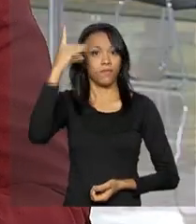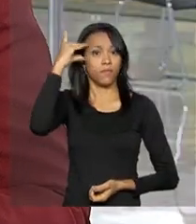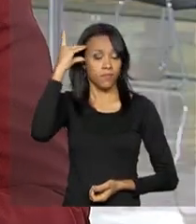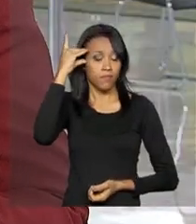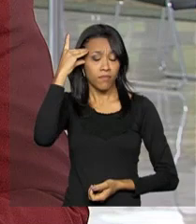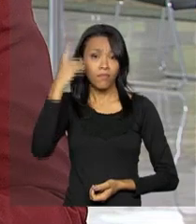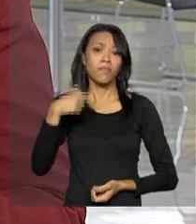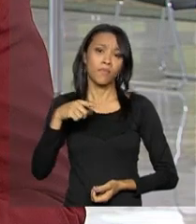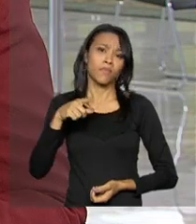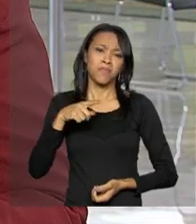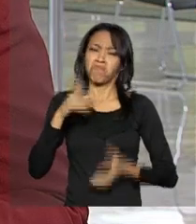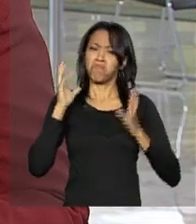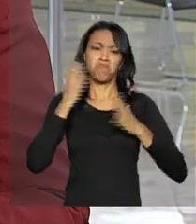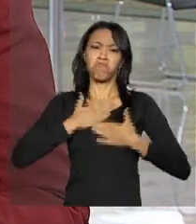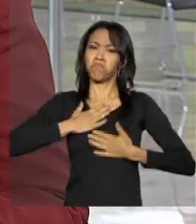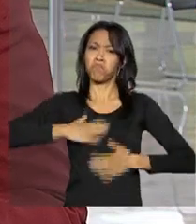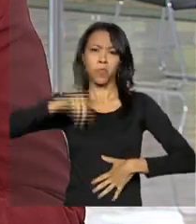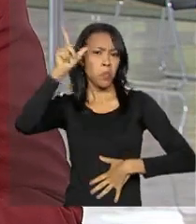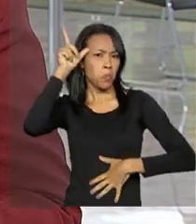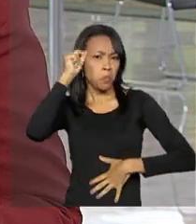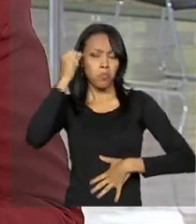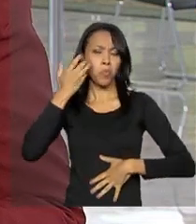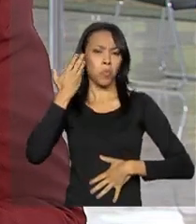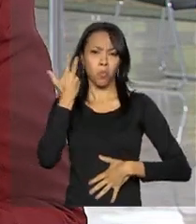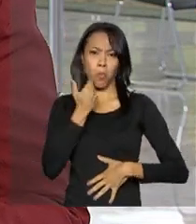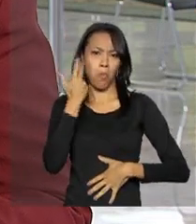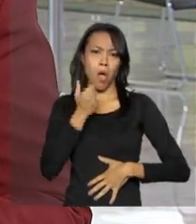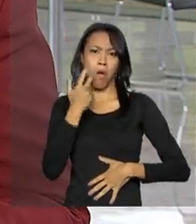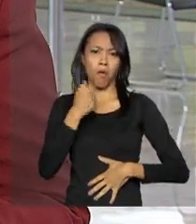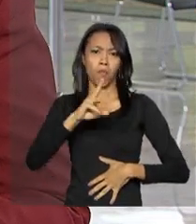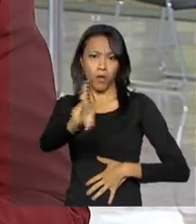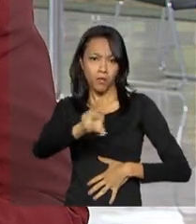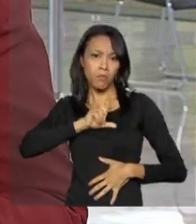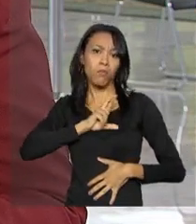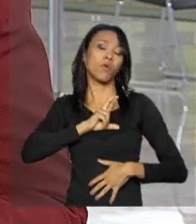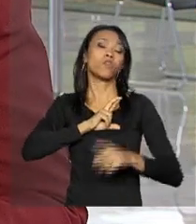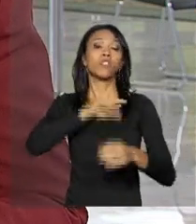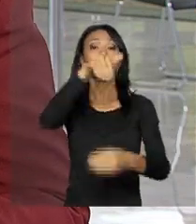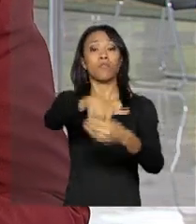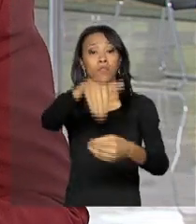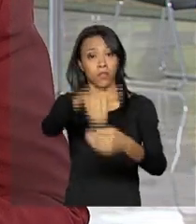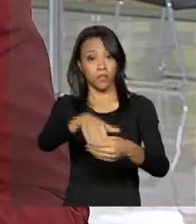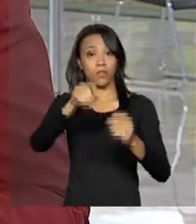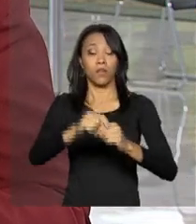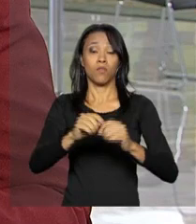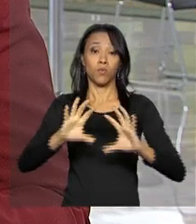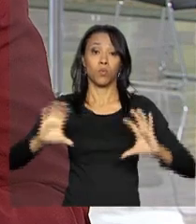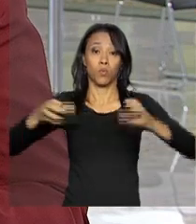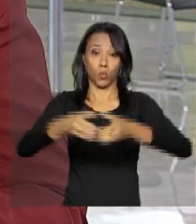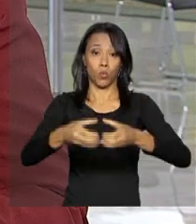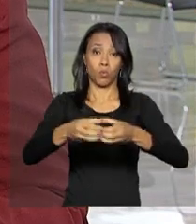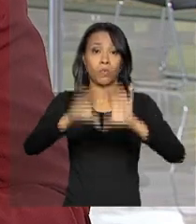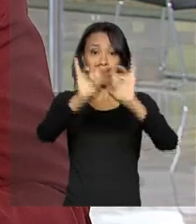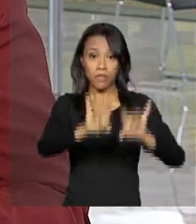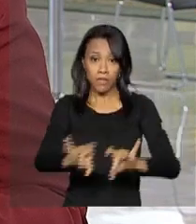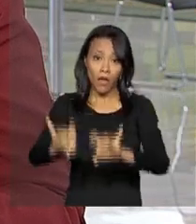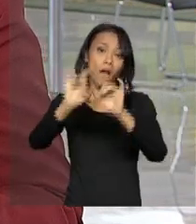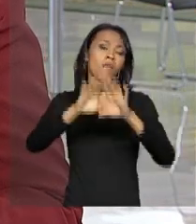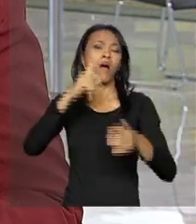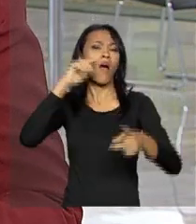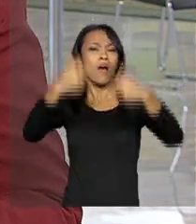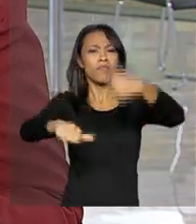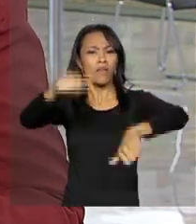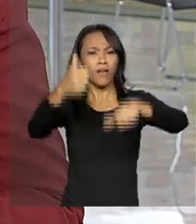Rousseff recebeu com tranquilidade o resultado da votação na comissão especial que foi criada para analisar o pedido